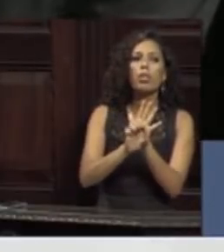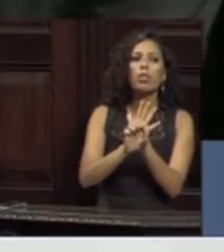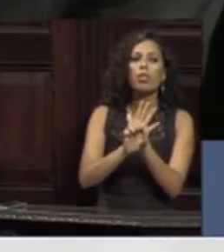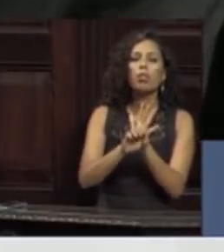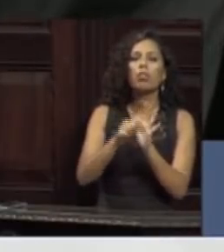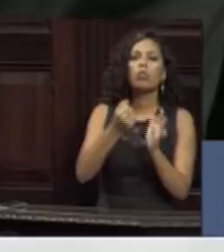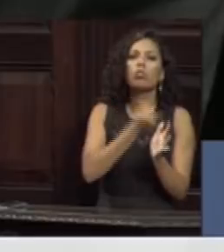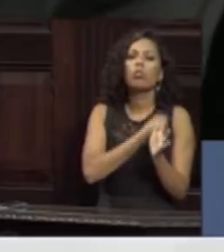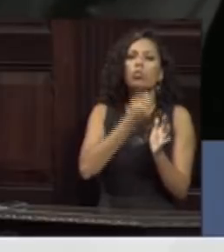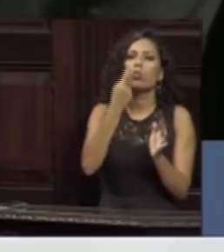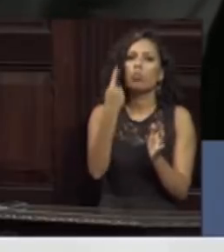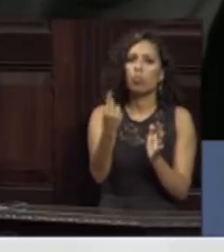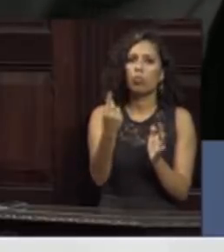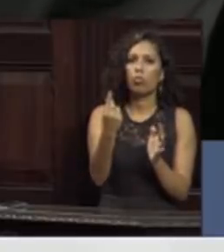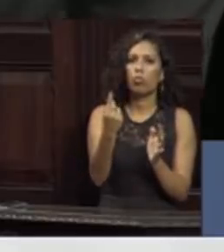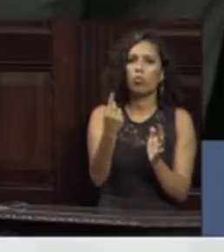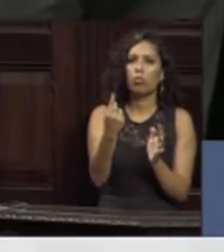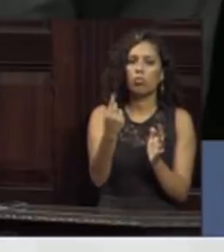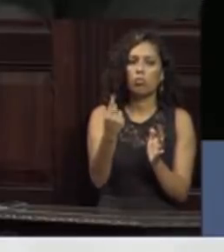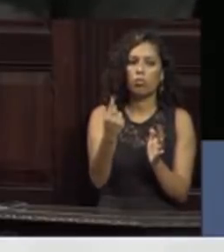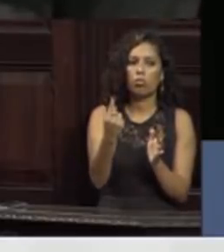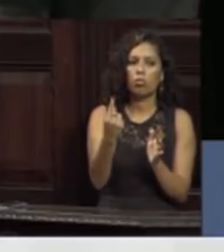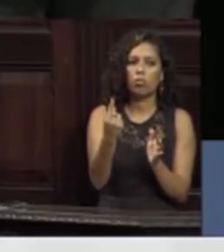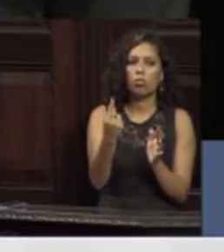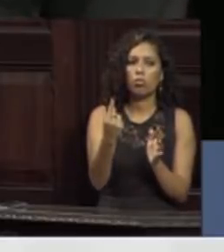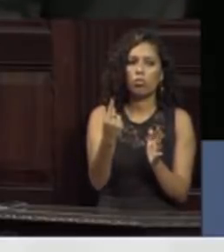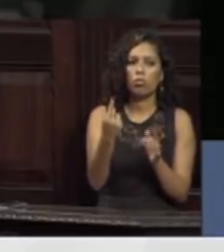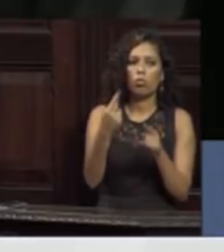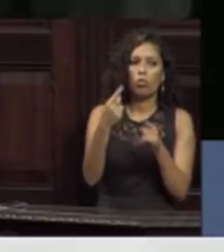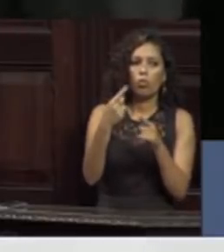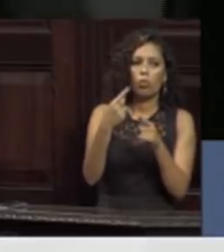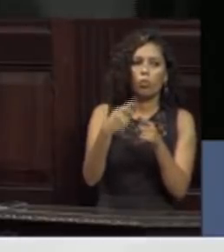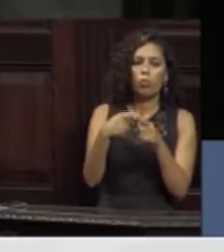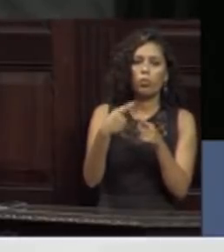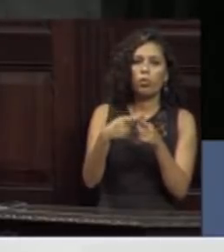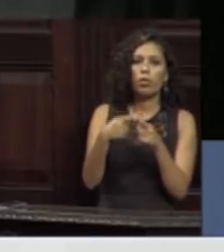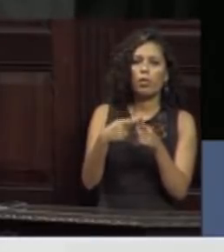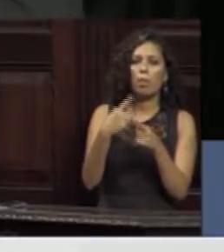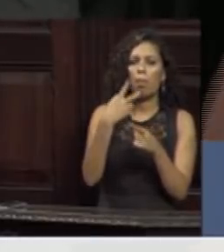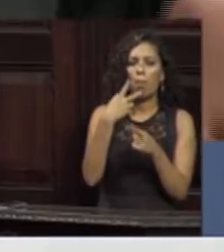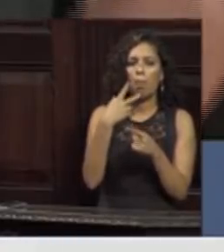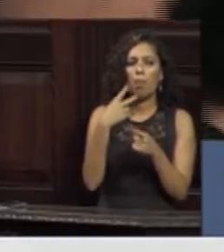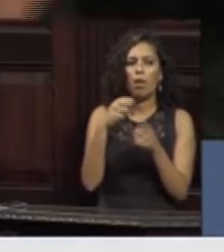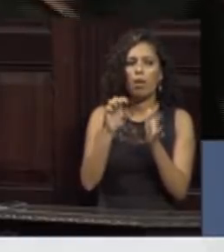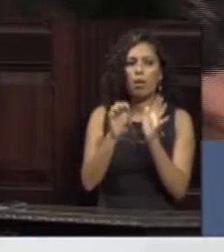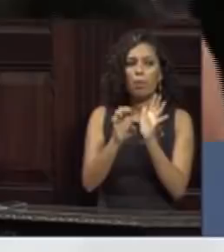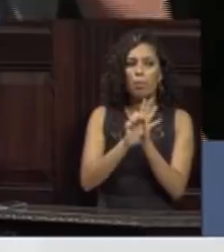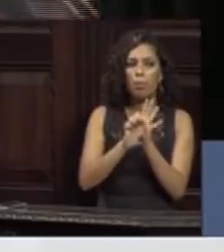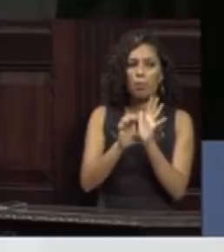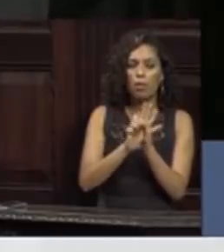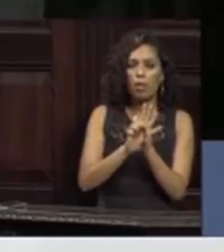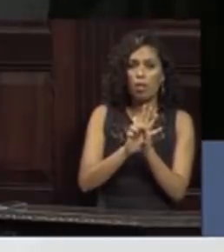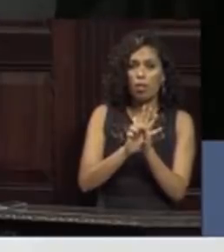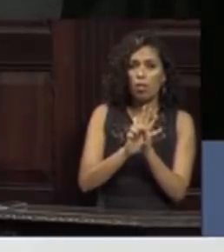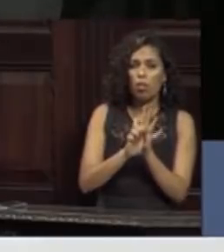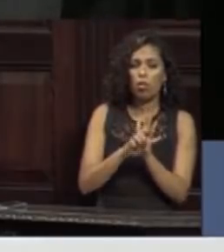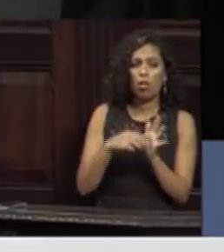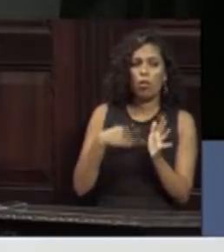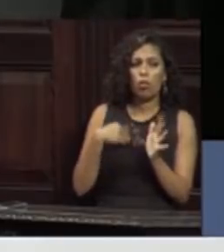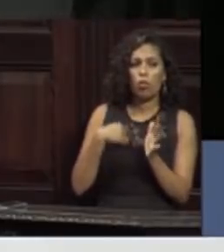número 1, que apesar de eu ser autor da emenda, como é um voto